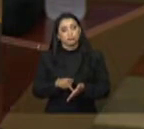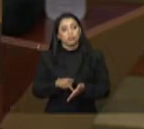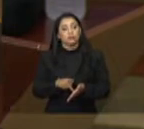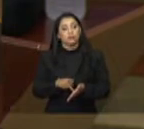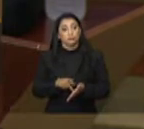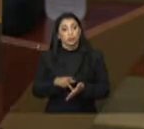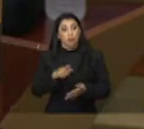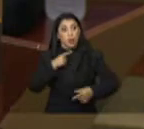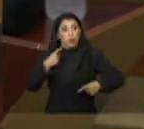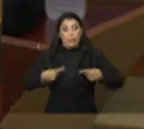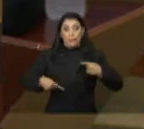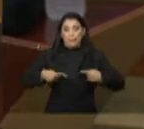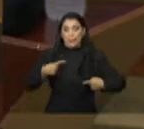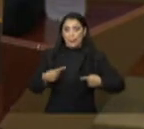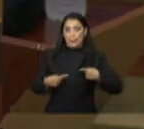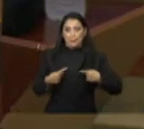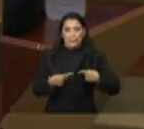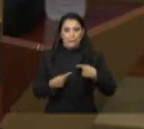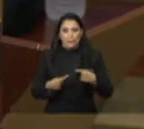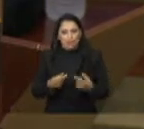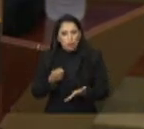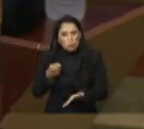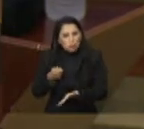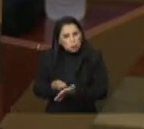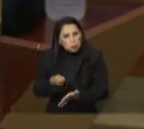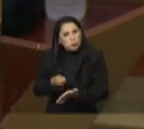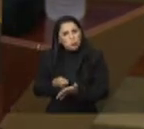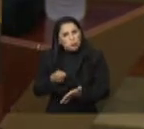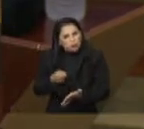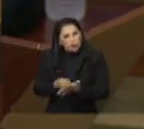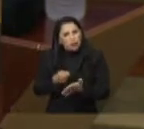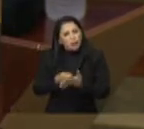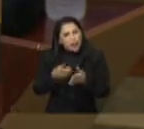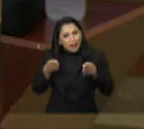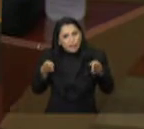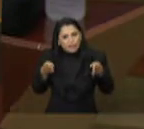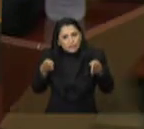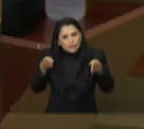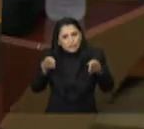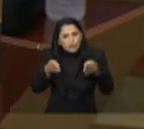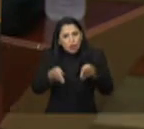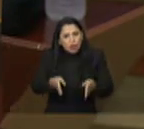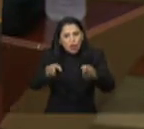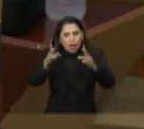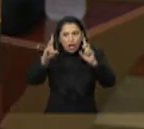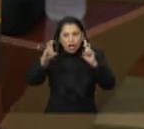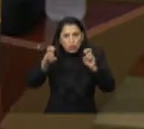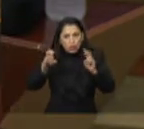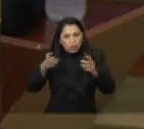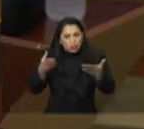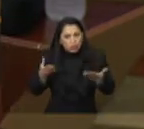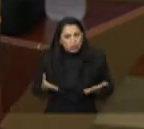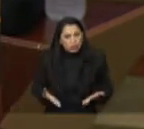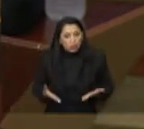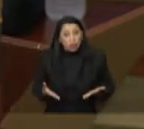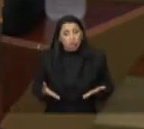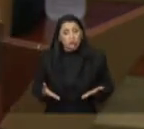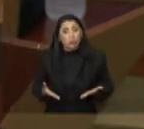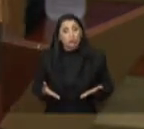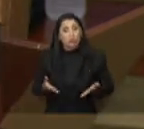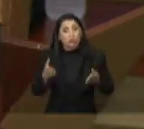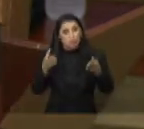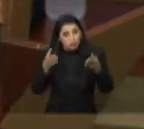um debate que nos obriga a focar nessa questão como uma